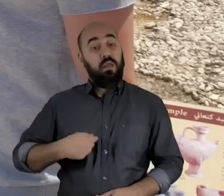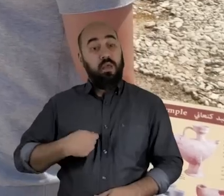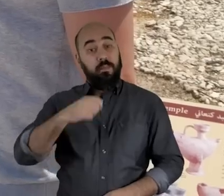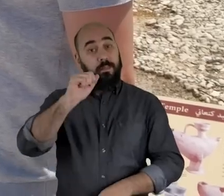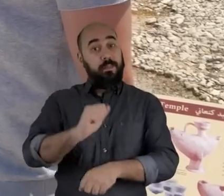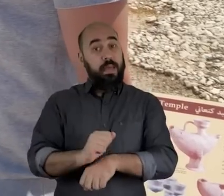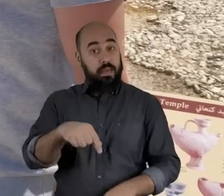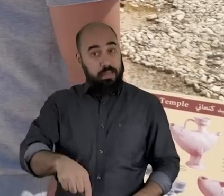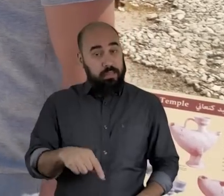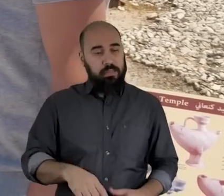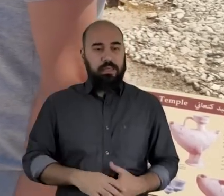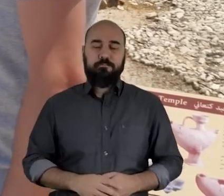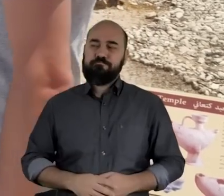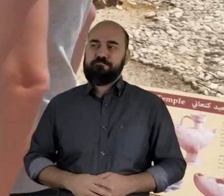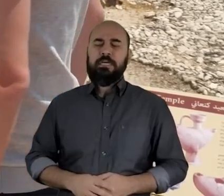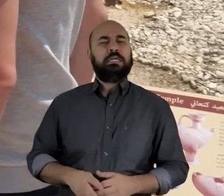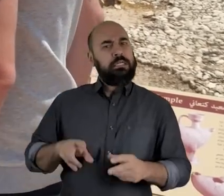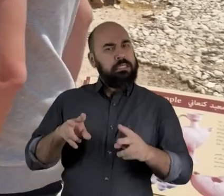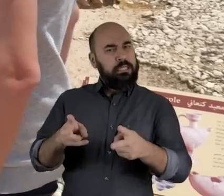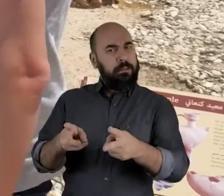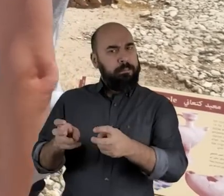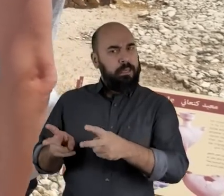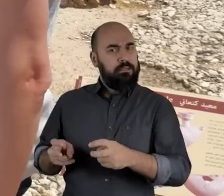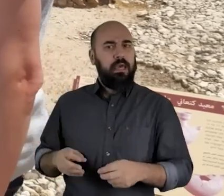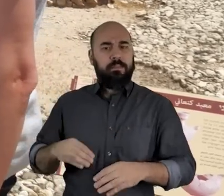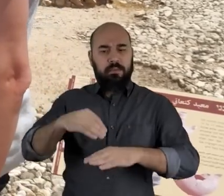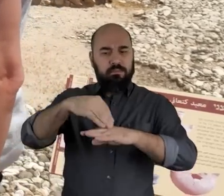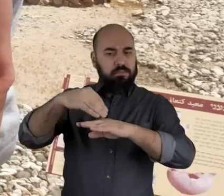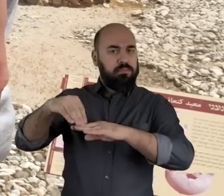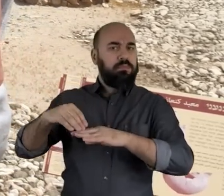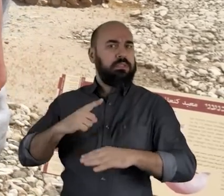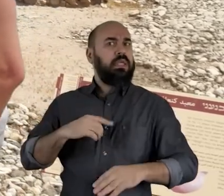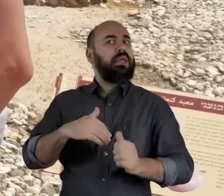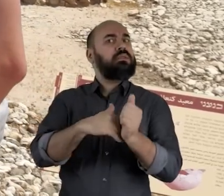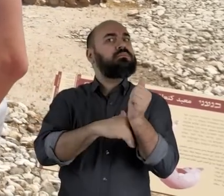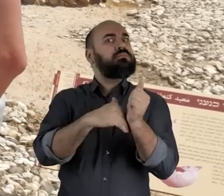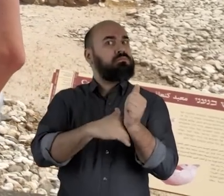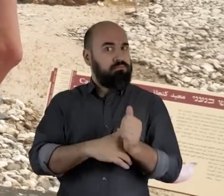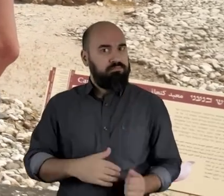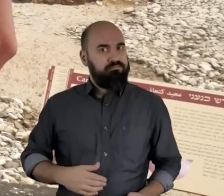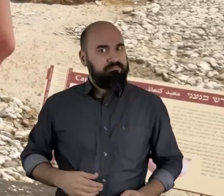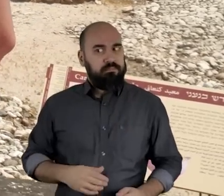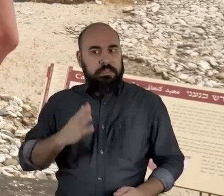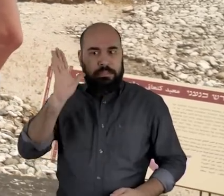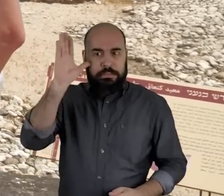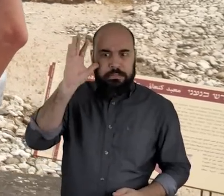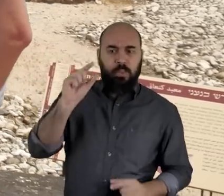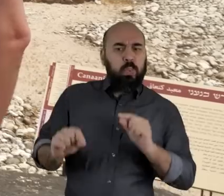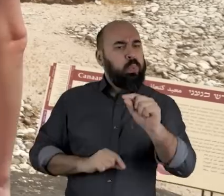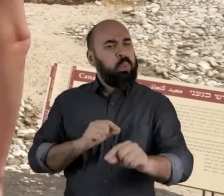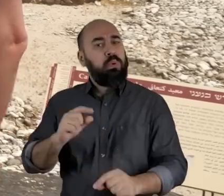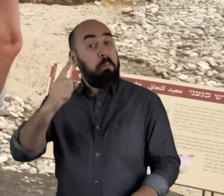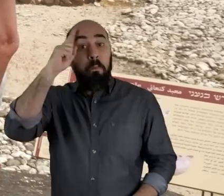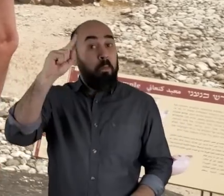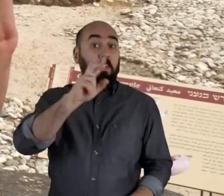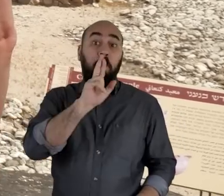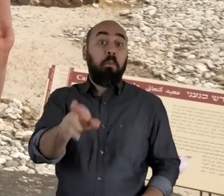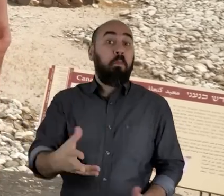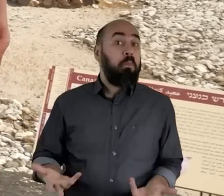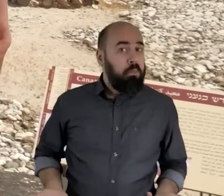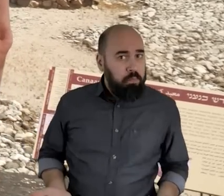Eu parei com o Igor aqui porque vocês veem que a arqueologia também traz alguns mistérios. Nós vamos mostrar para vocês rapidamente aquele setor